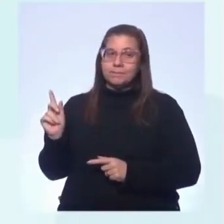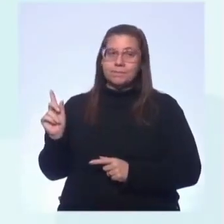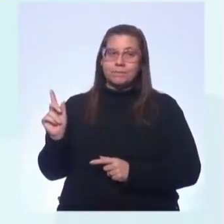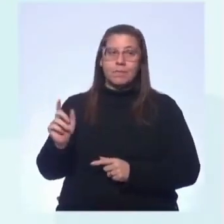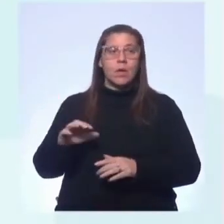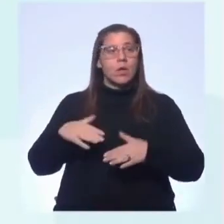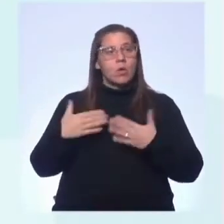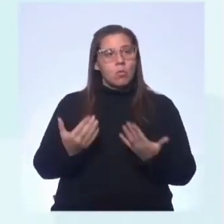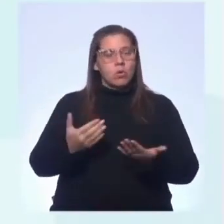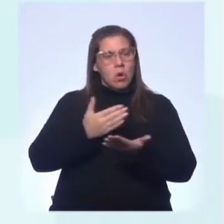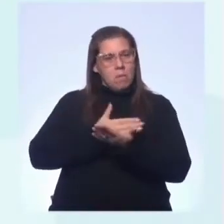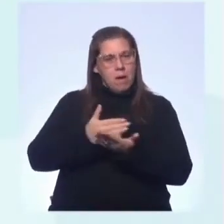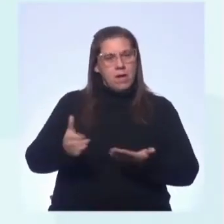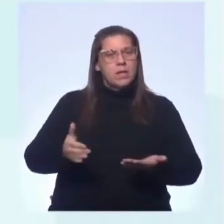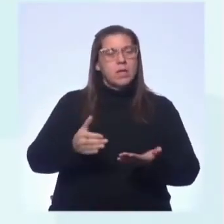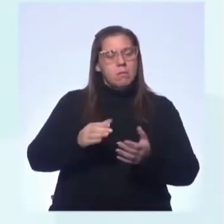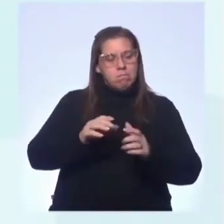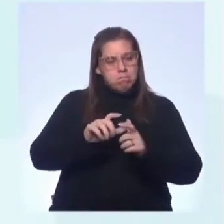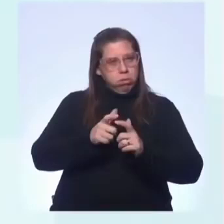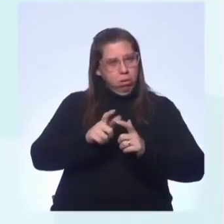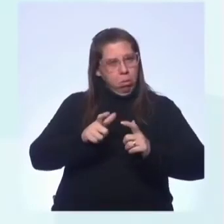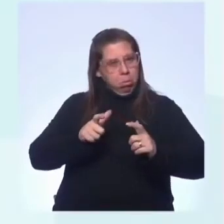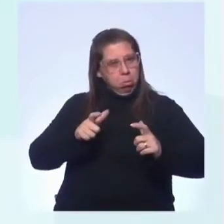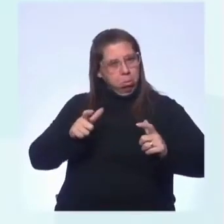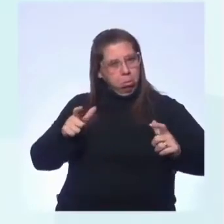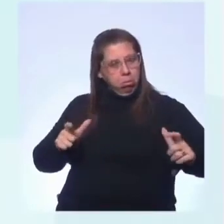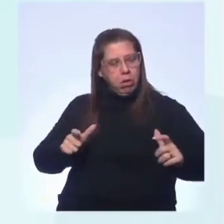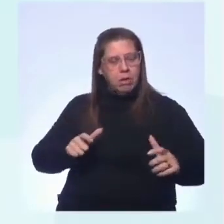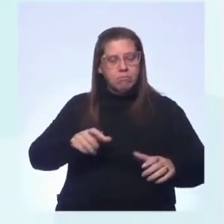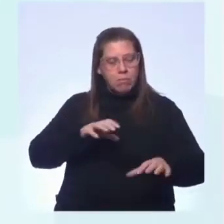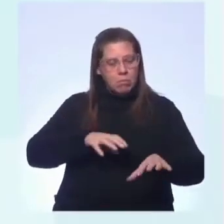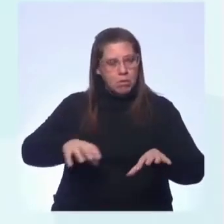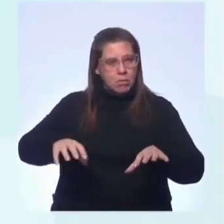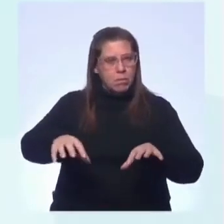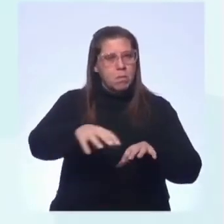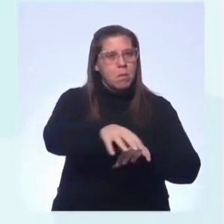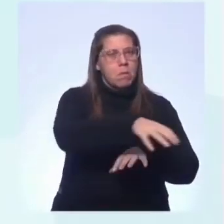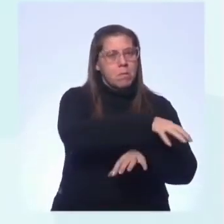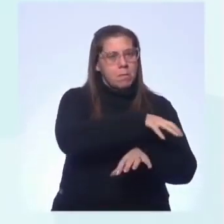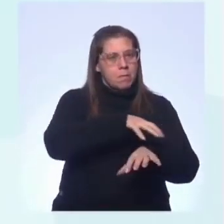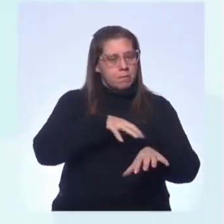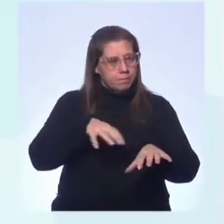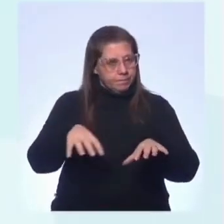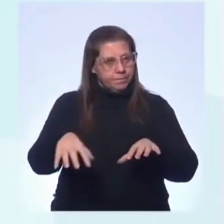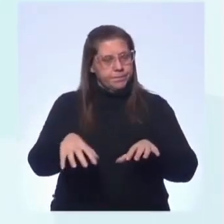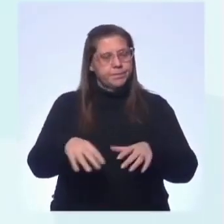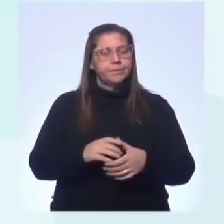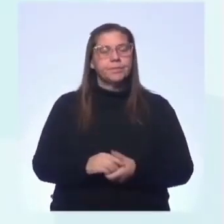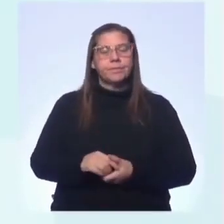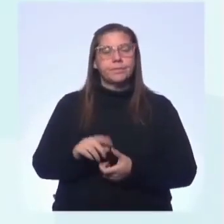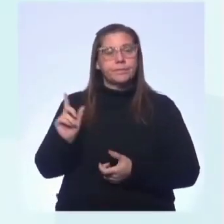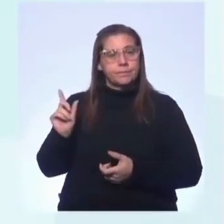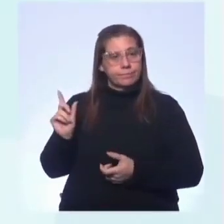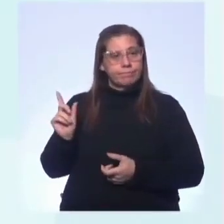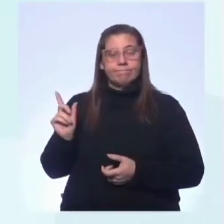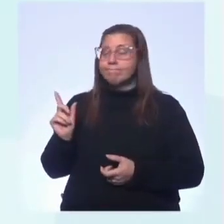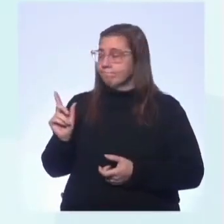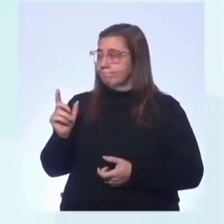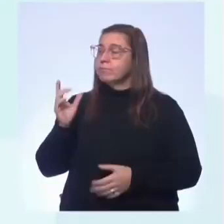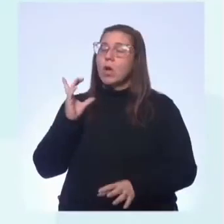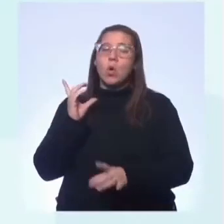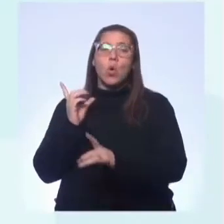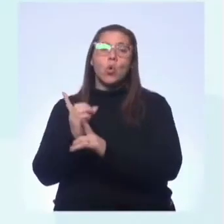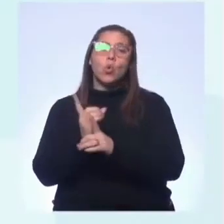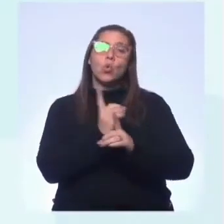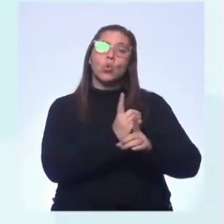que é quando ela vai se espalhando aí o seu município para outras, né, delimitações municipais. Então aí encontrou-se com